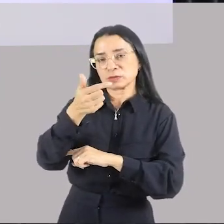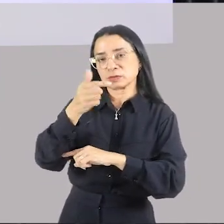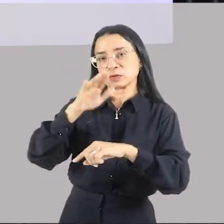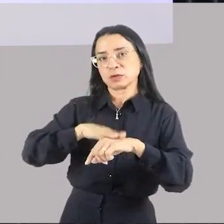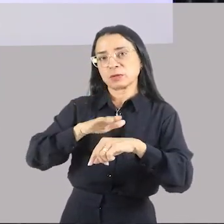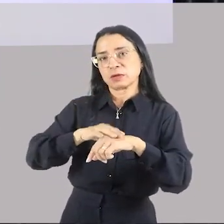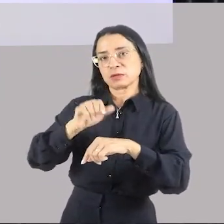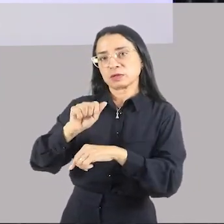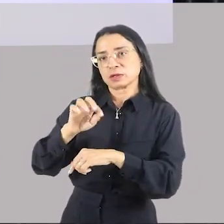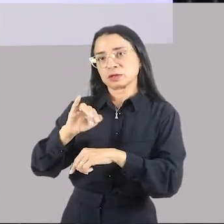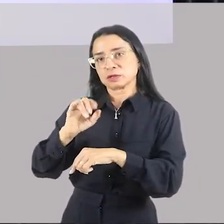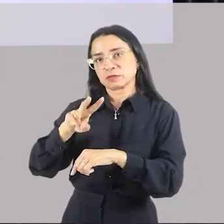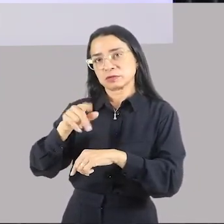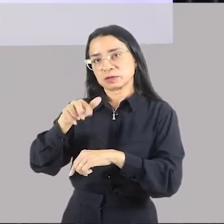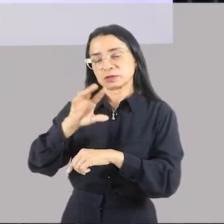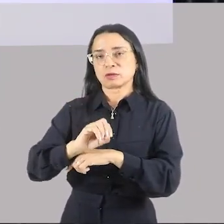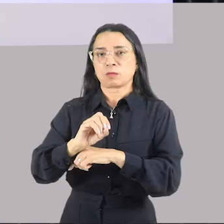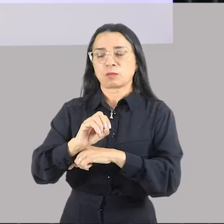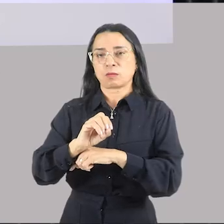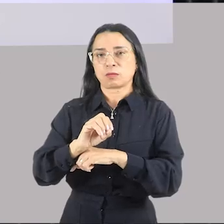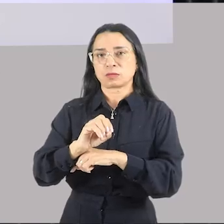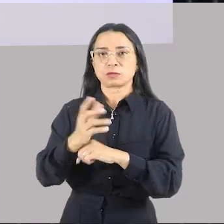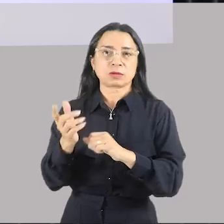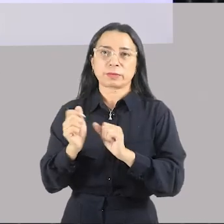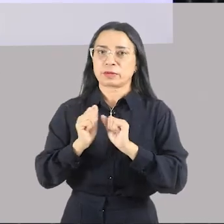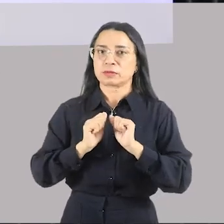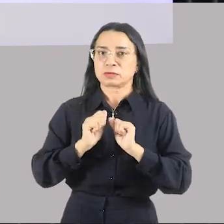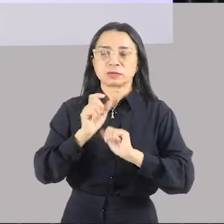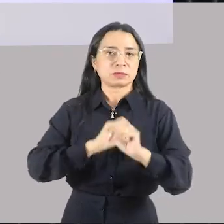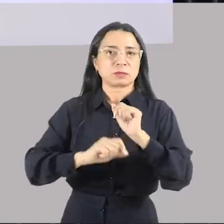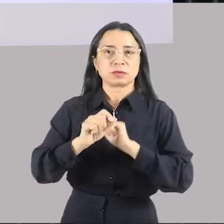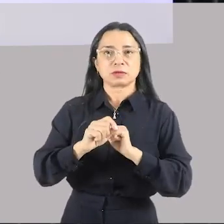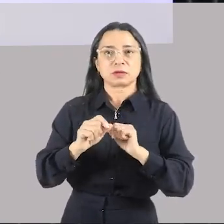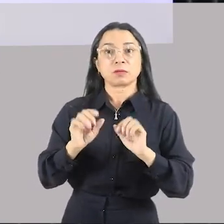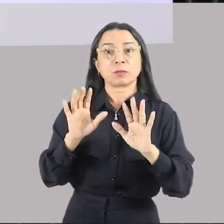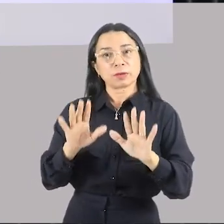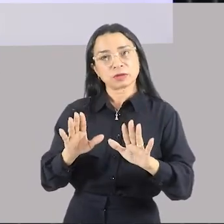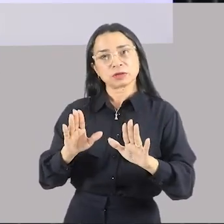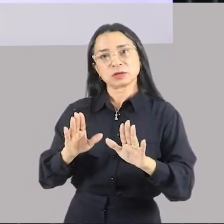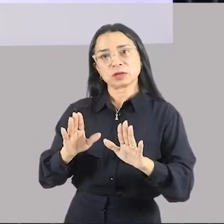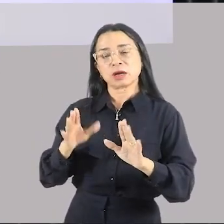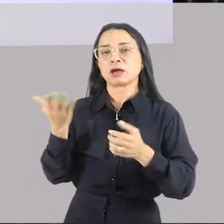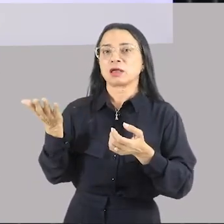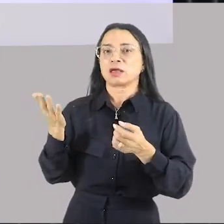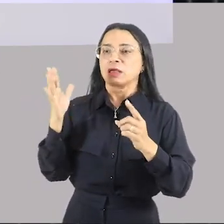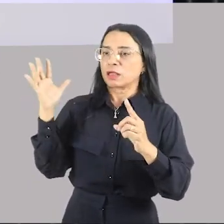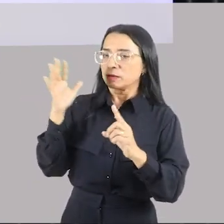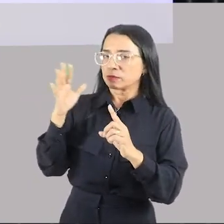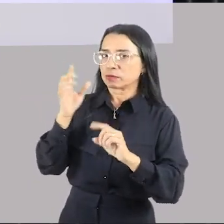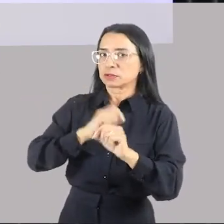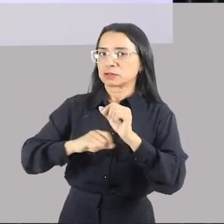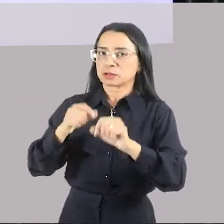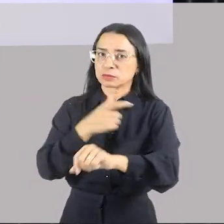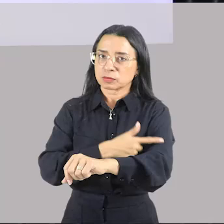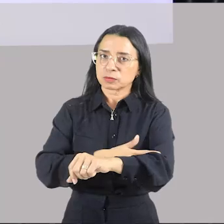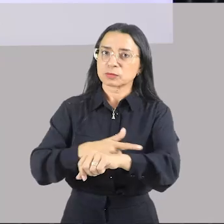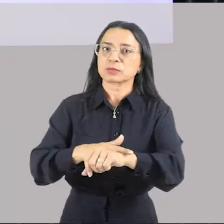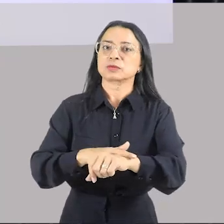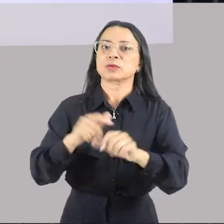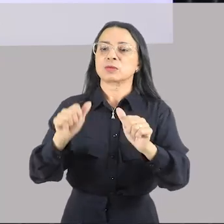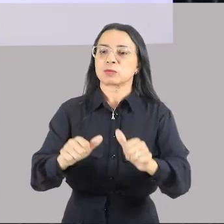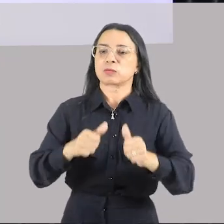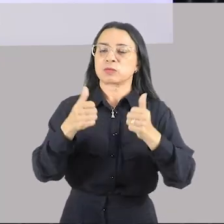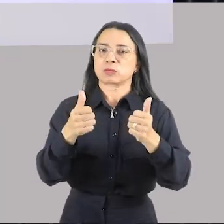Você não está mais apenas passivamente presente, mas você está atuando já, né? Você está com o teu comportamento